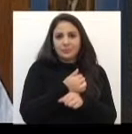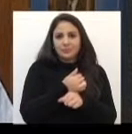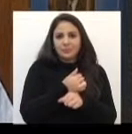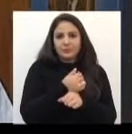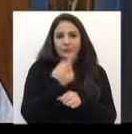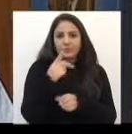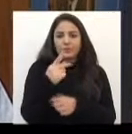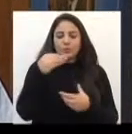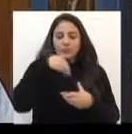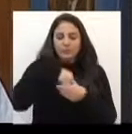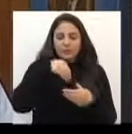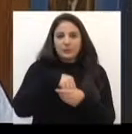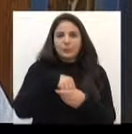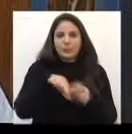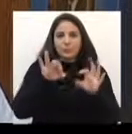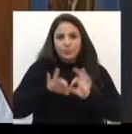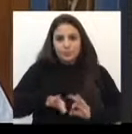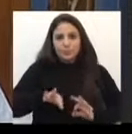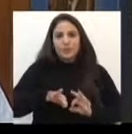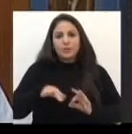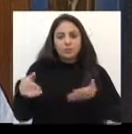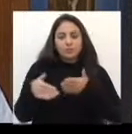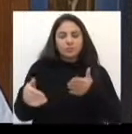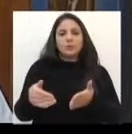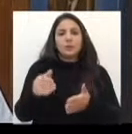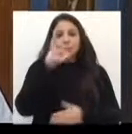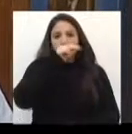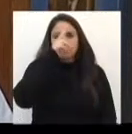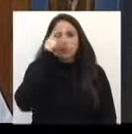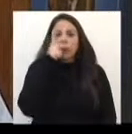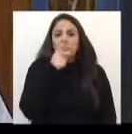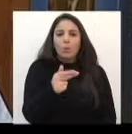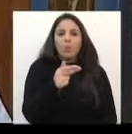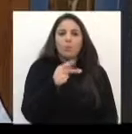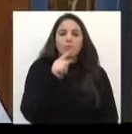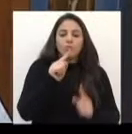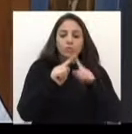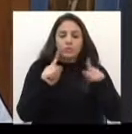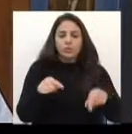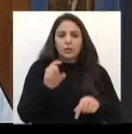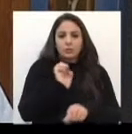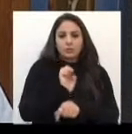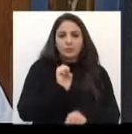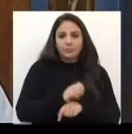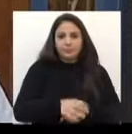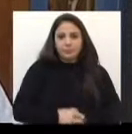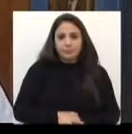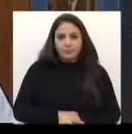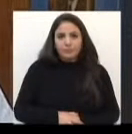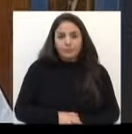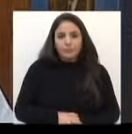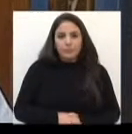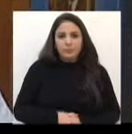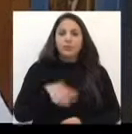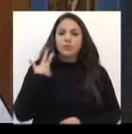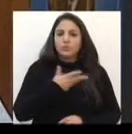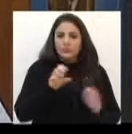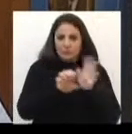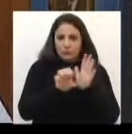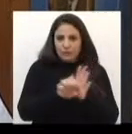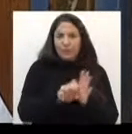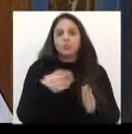dentro do plano de carreira do município, como funcionário estatutário. Então, o município tem feito processos de